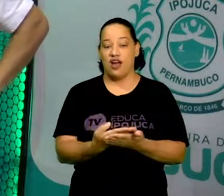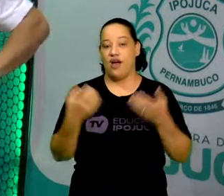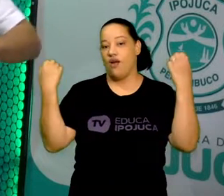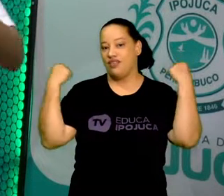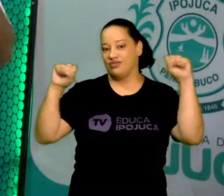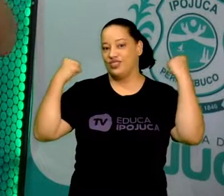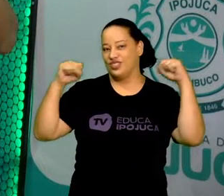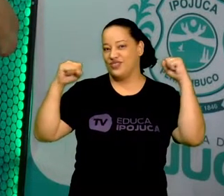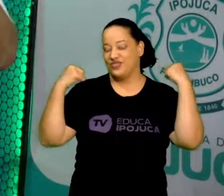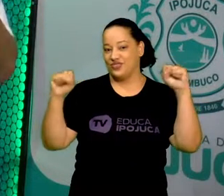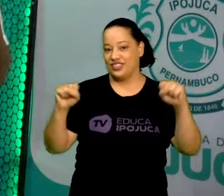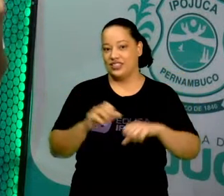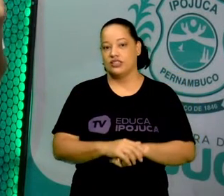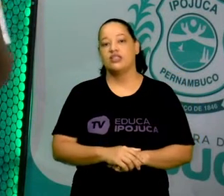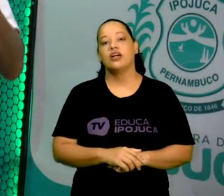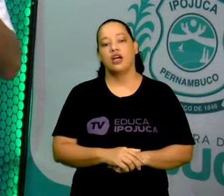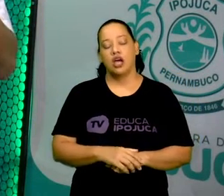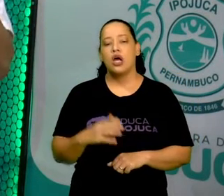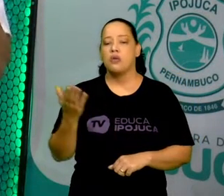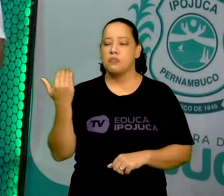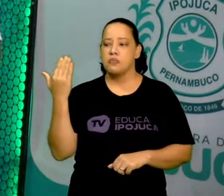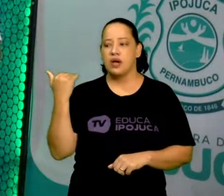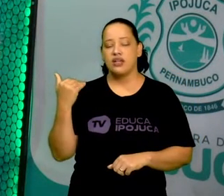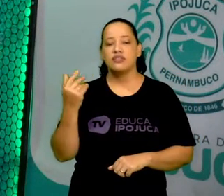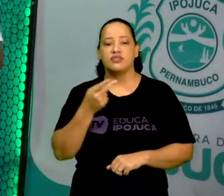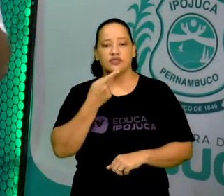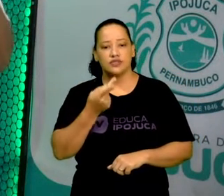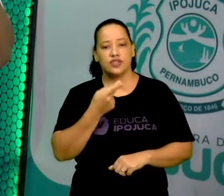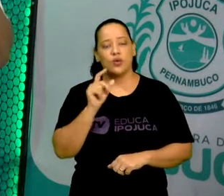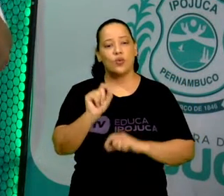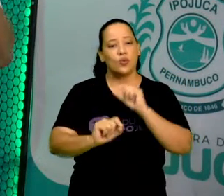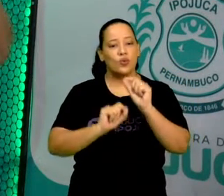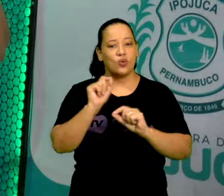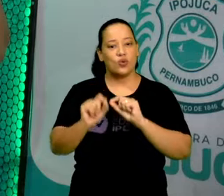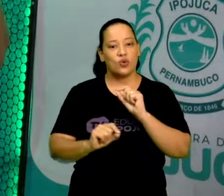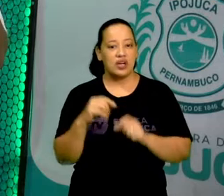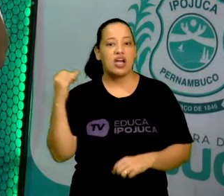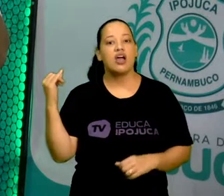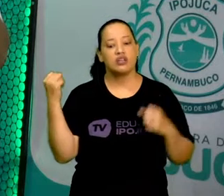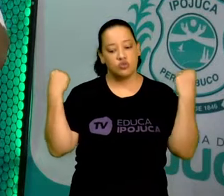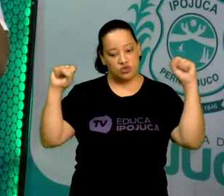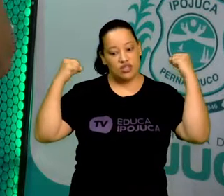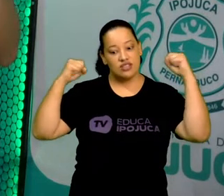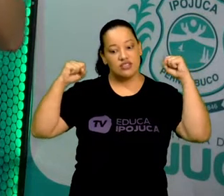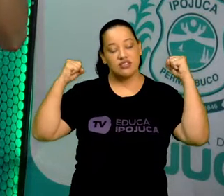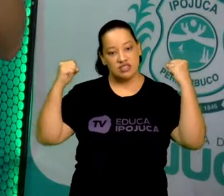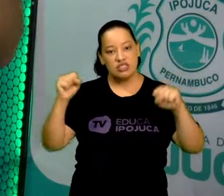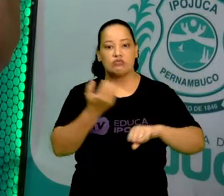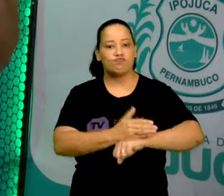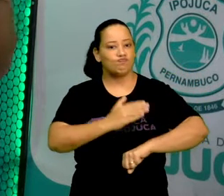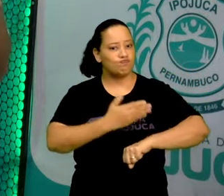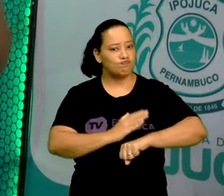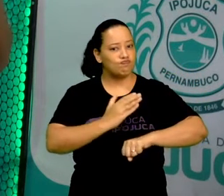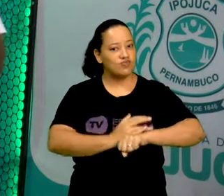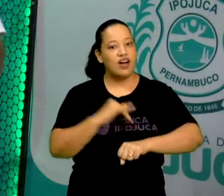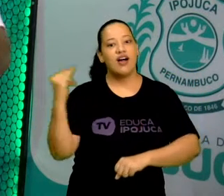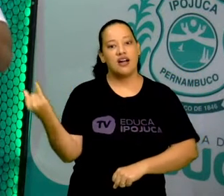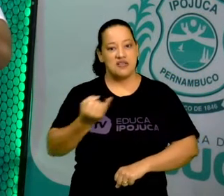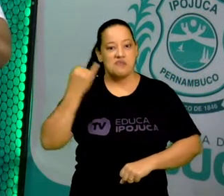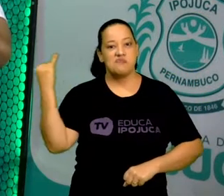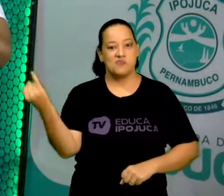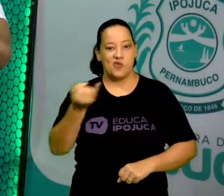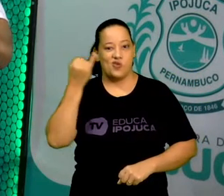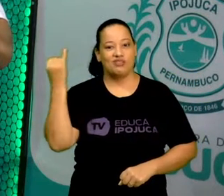Física já falamos como é importante a educação física as atividades físicas